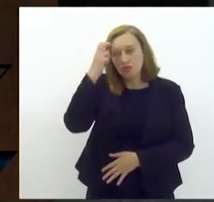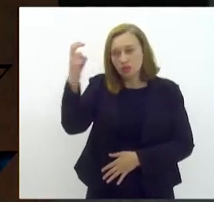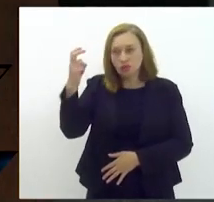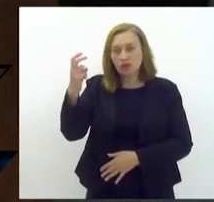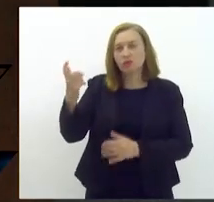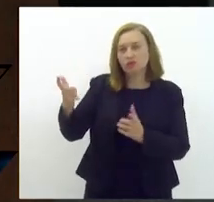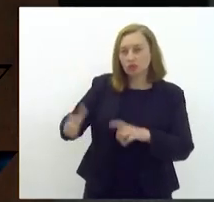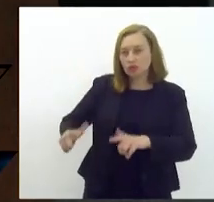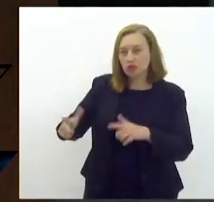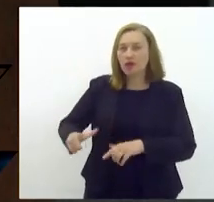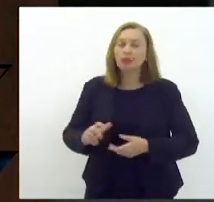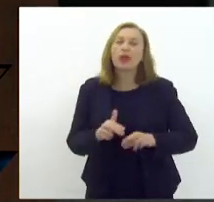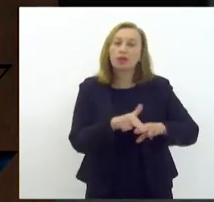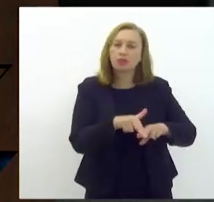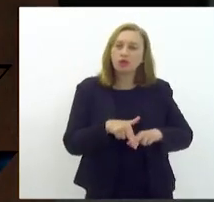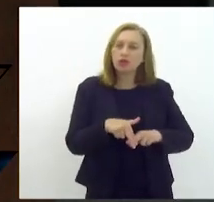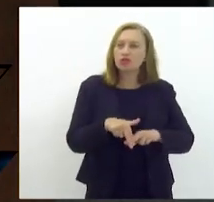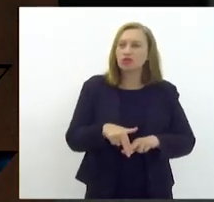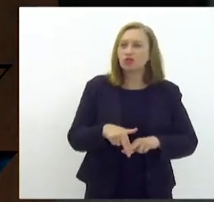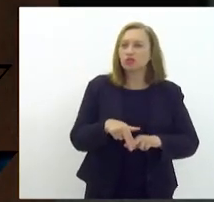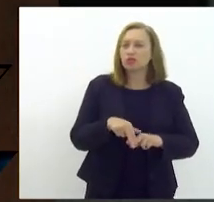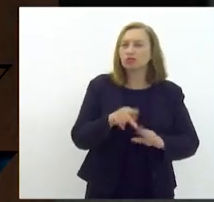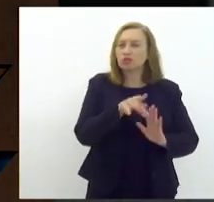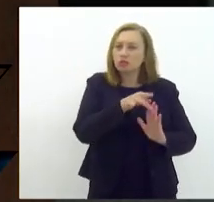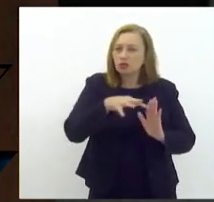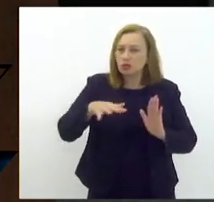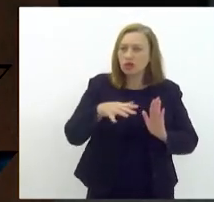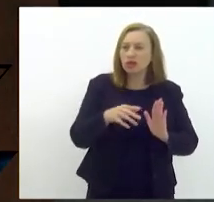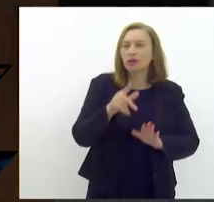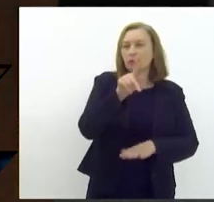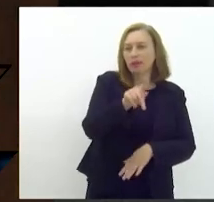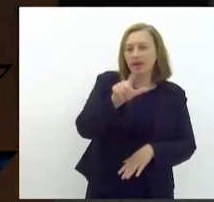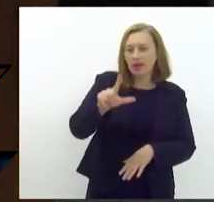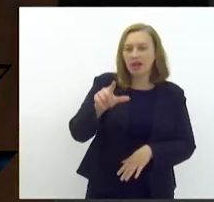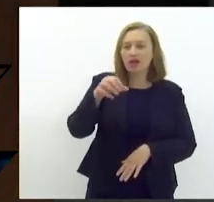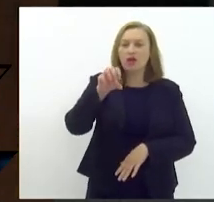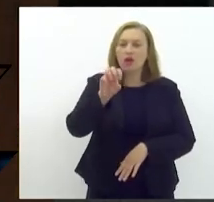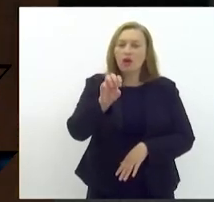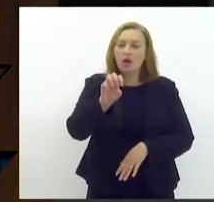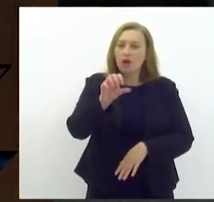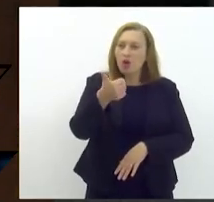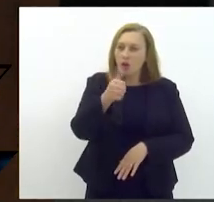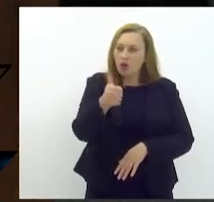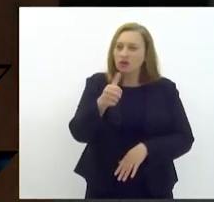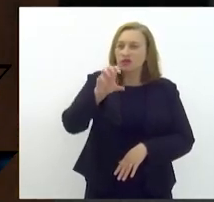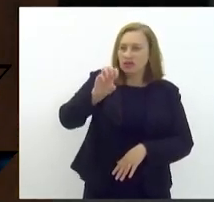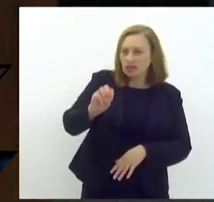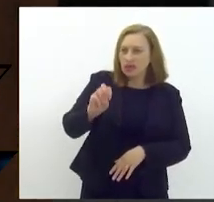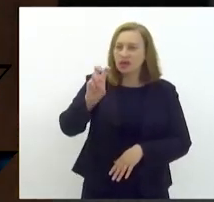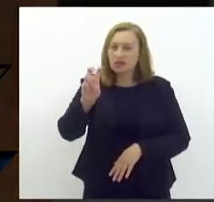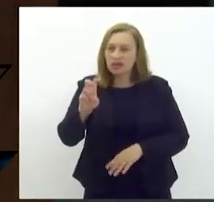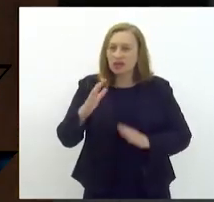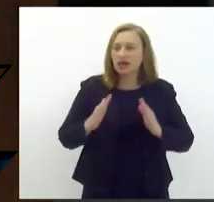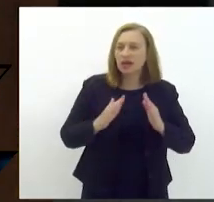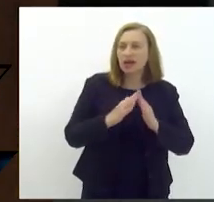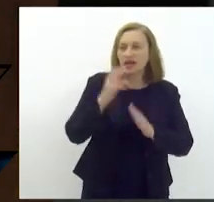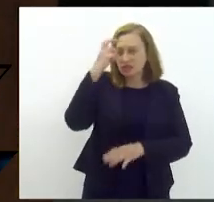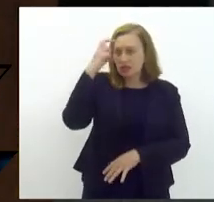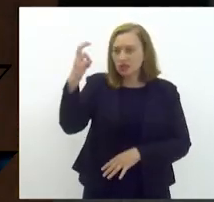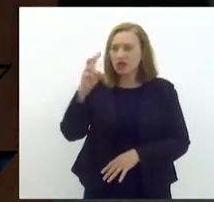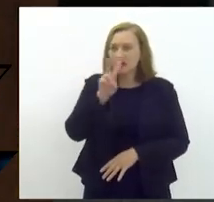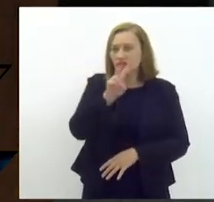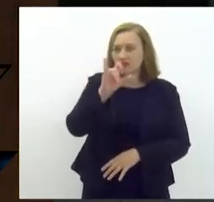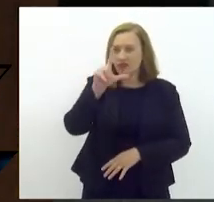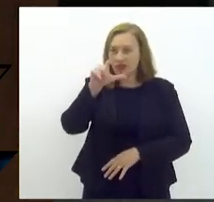da região então por isso protocolei o PL 1105 que declara Casa de Cultura Vila